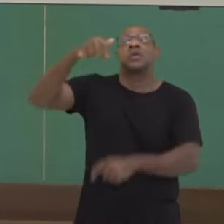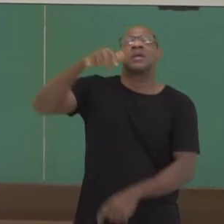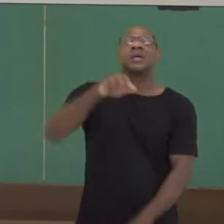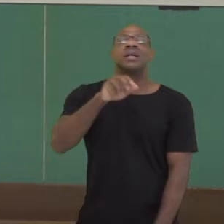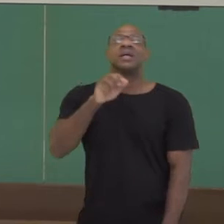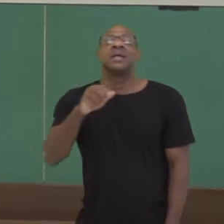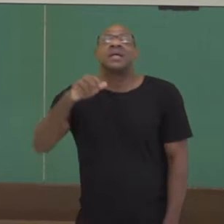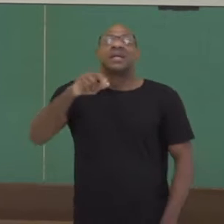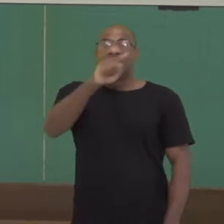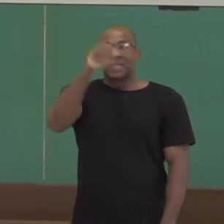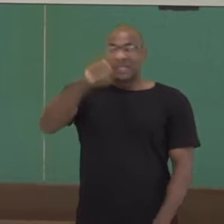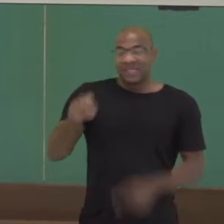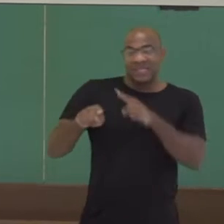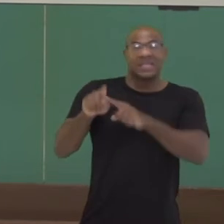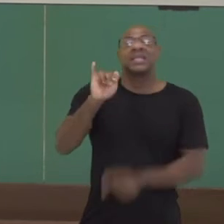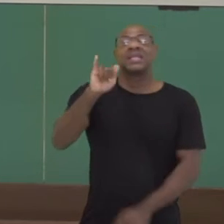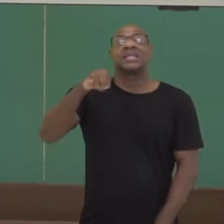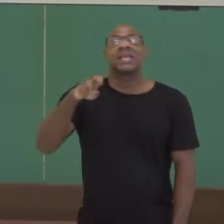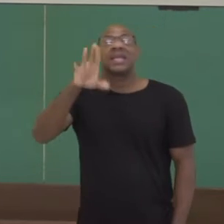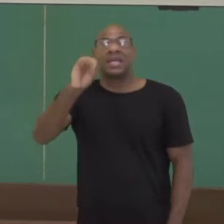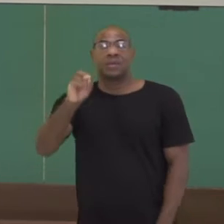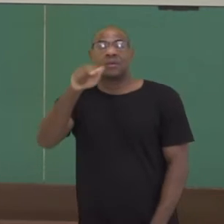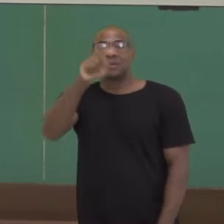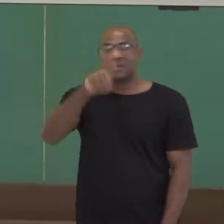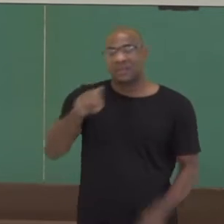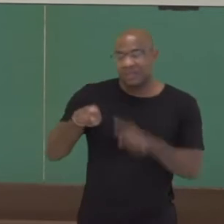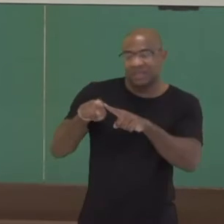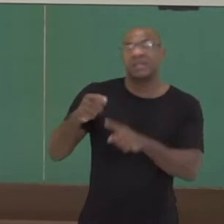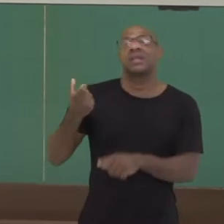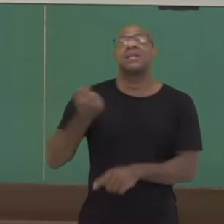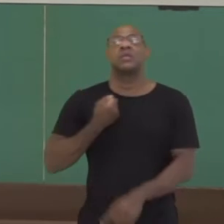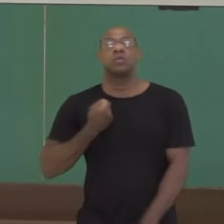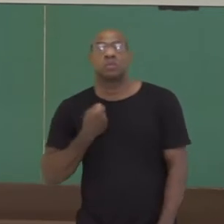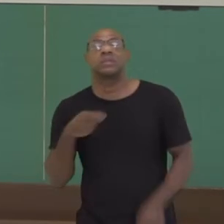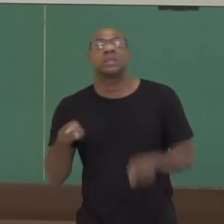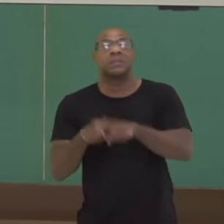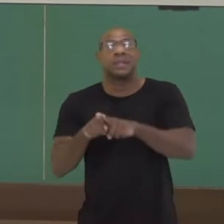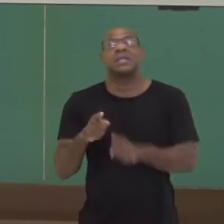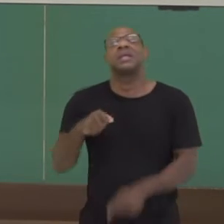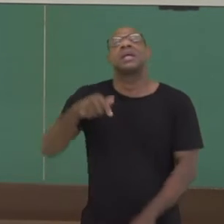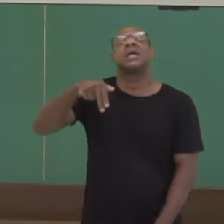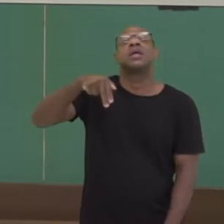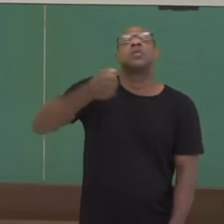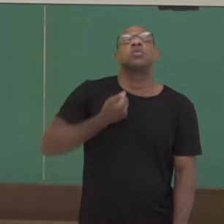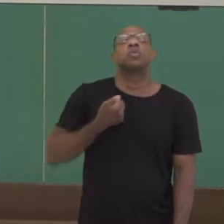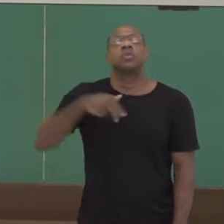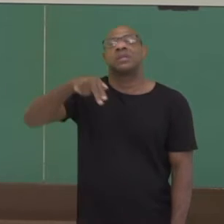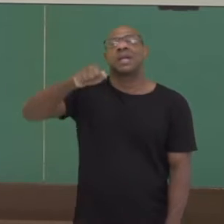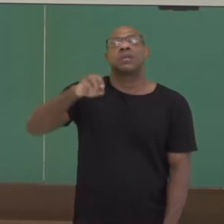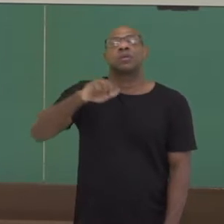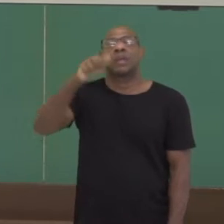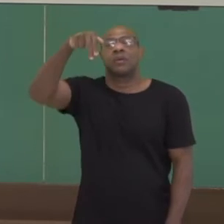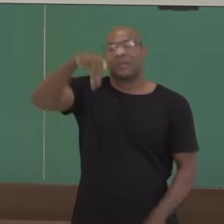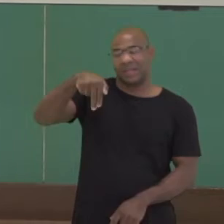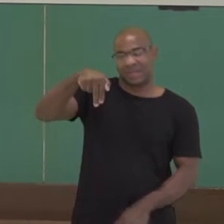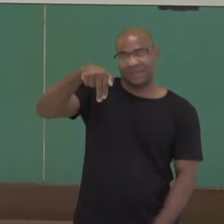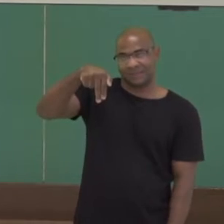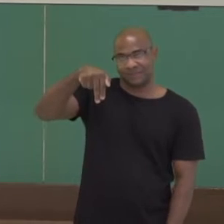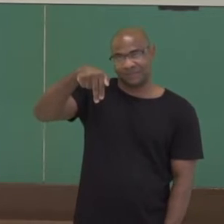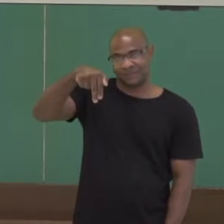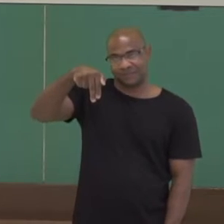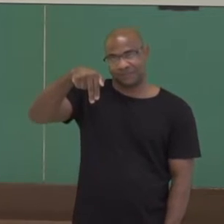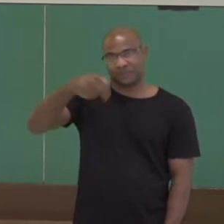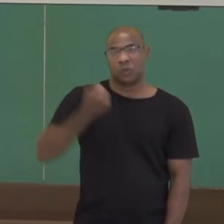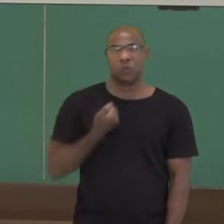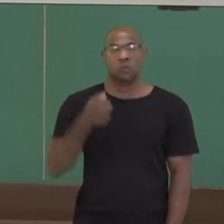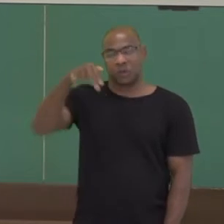pela letra Z, e o conjunto dos números naturais, representado pela letra M,